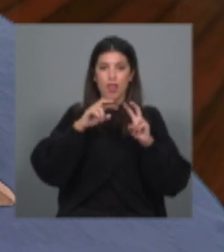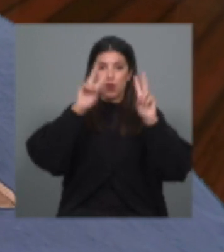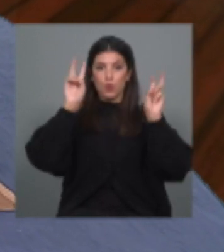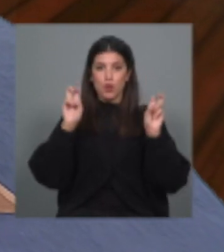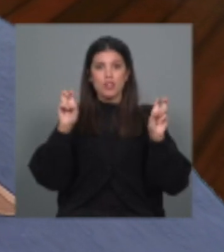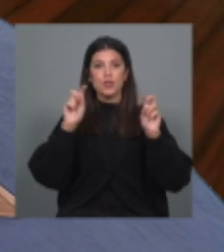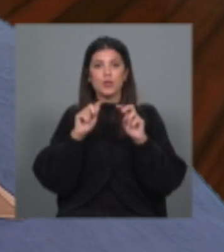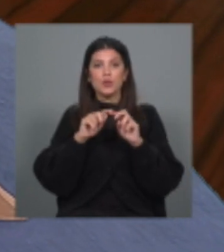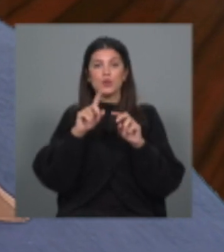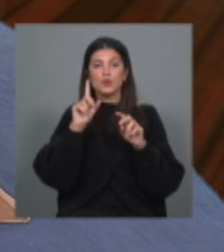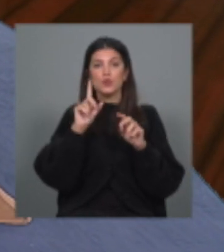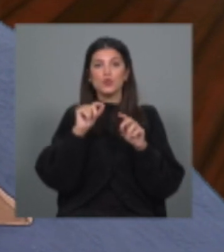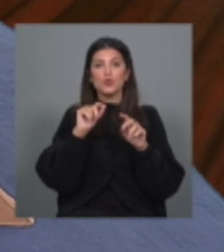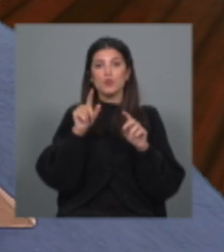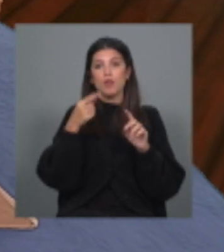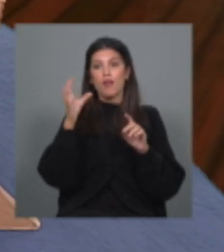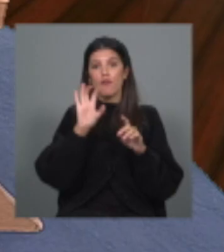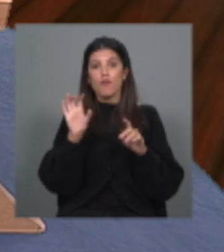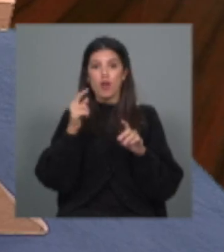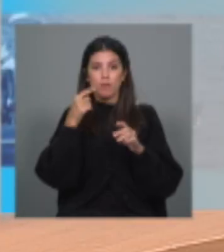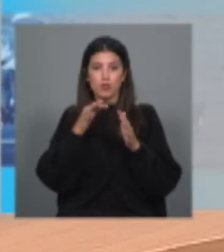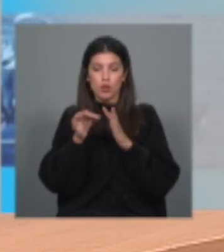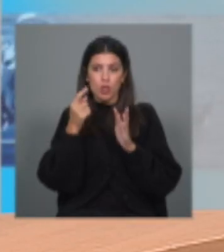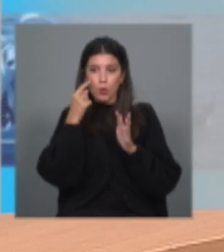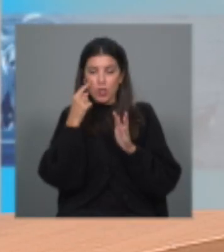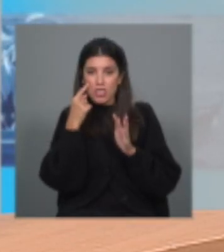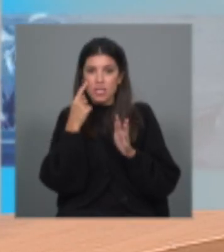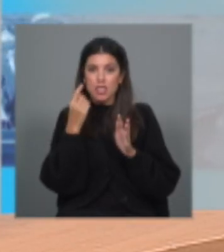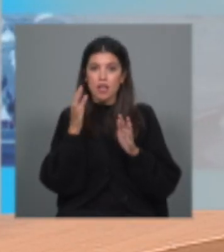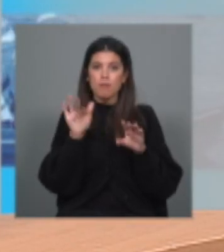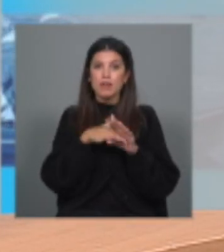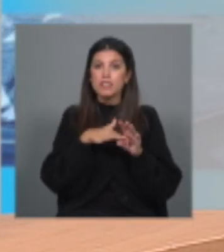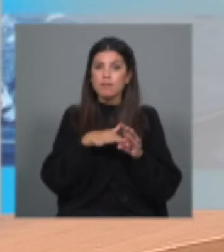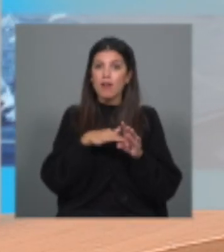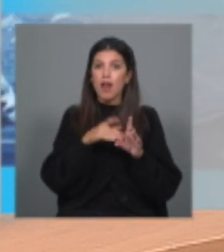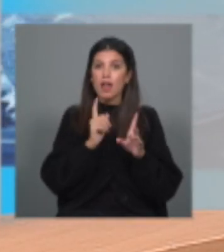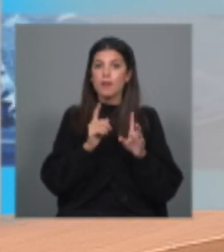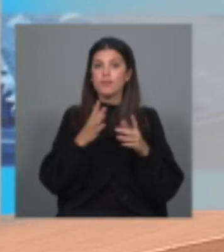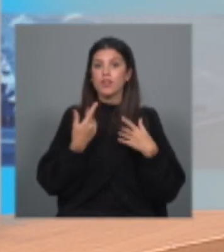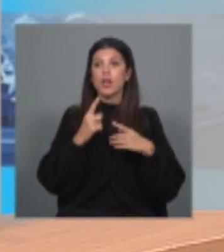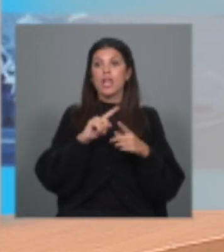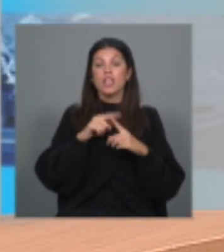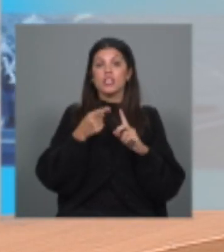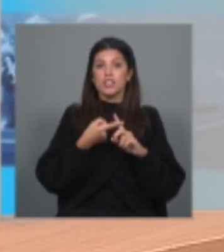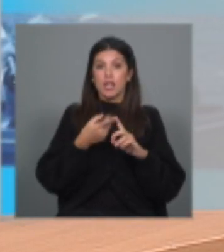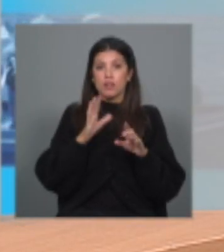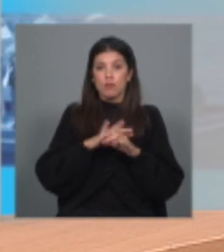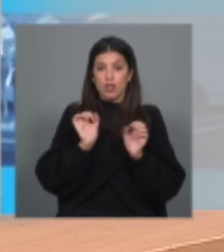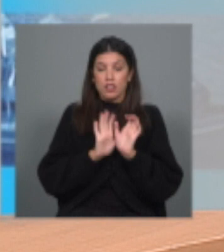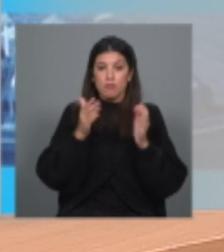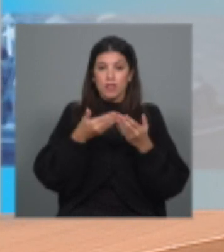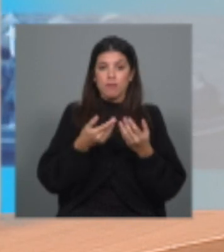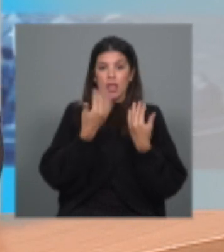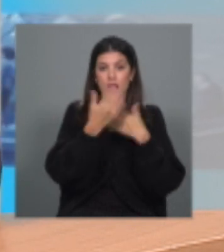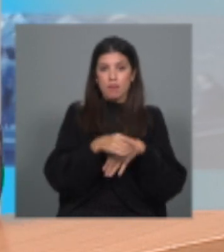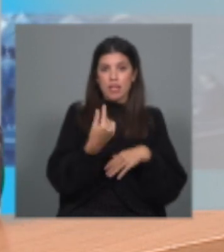depois formas concretas de conhecer, de participar. Sim. Em termos deste ano, por causa da pandemia, mais limitado. é mais limitado. Portanto, é um